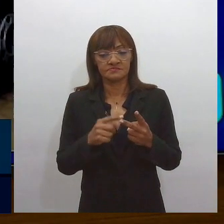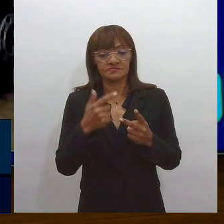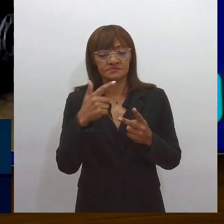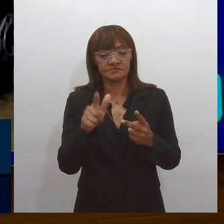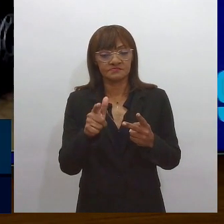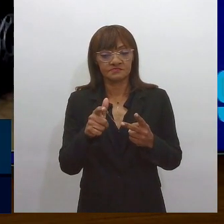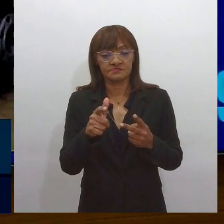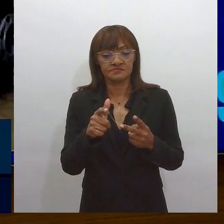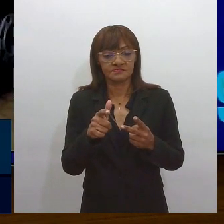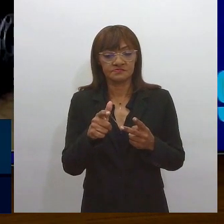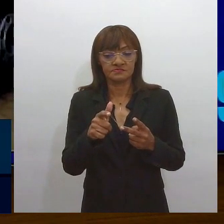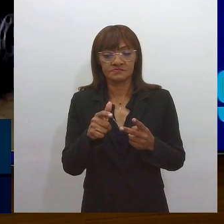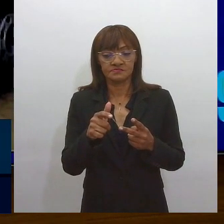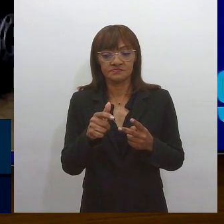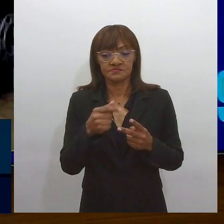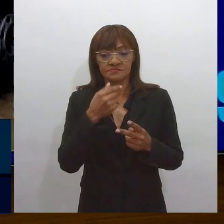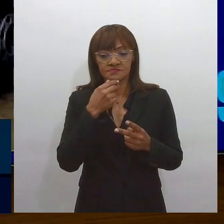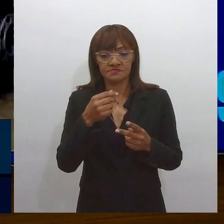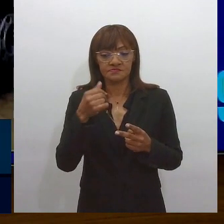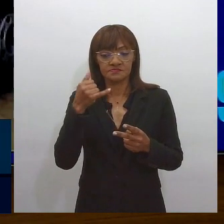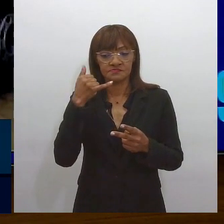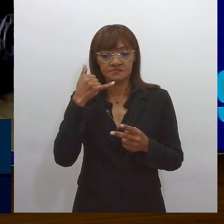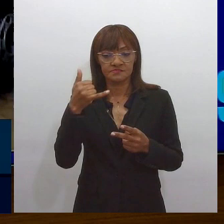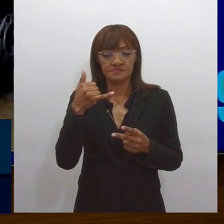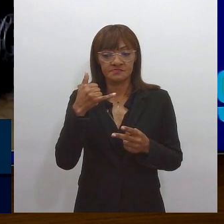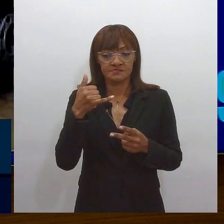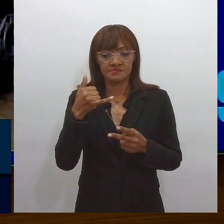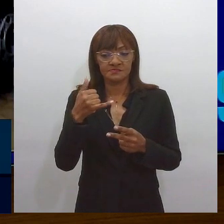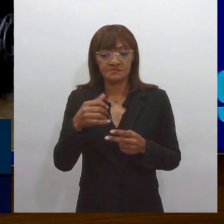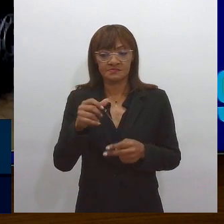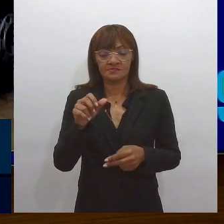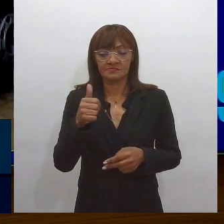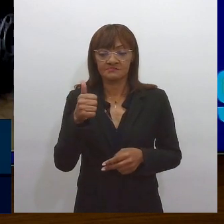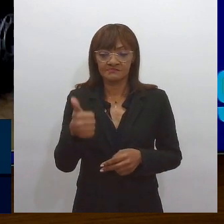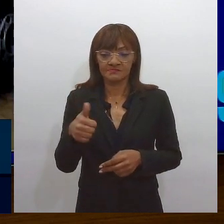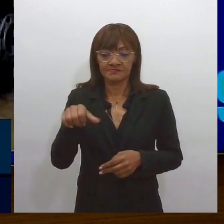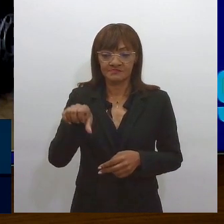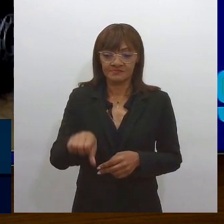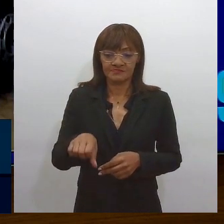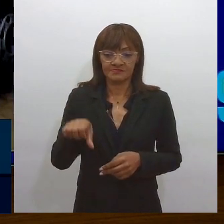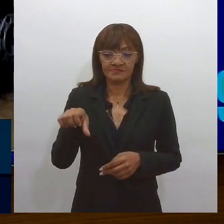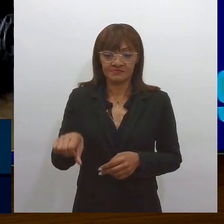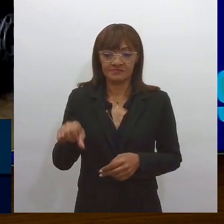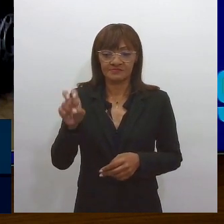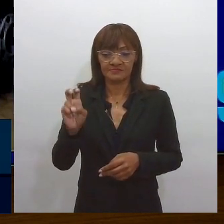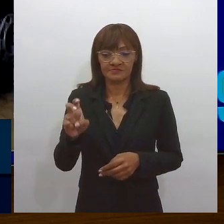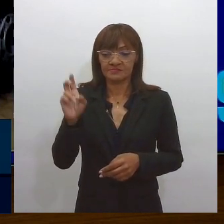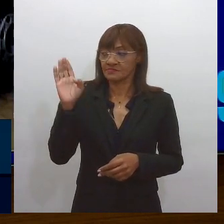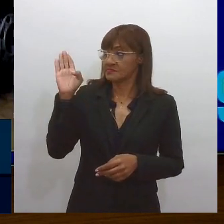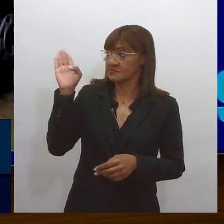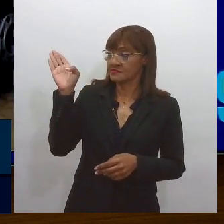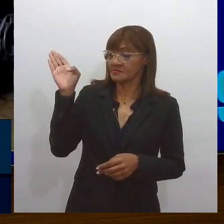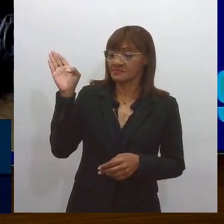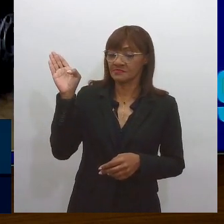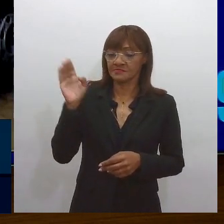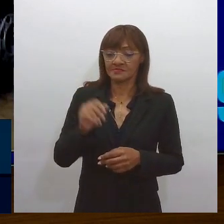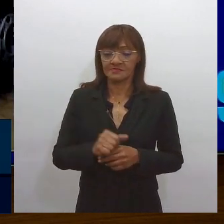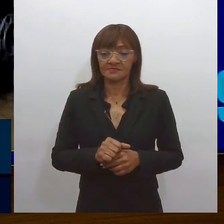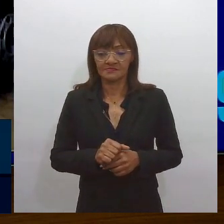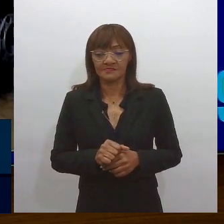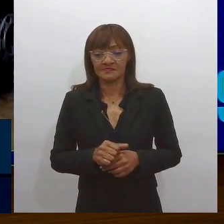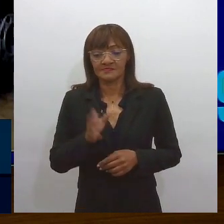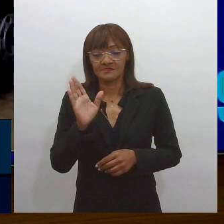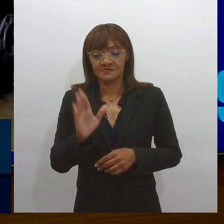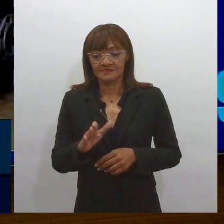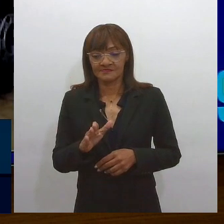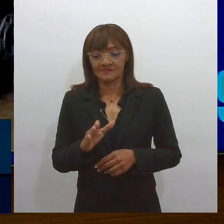PT 550 em 1995 e 30 kg mais magro e 30 anos mais novo e